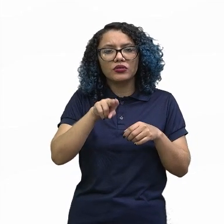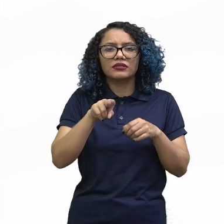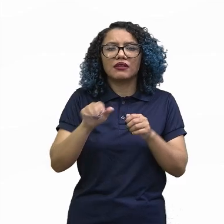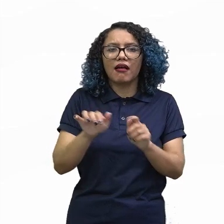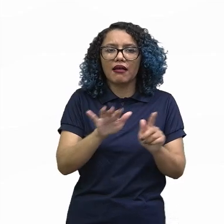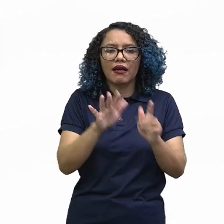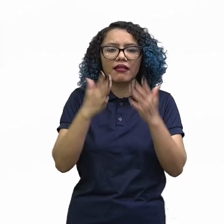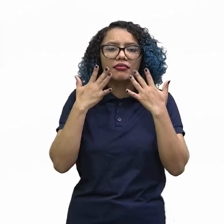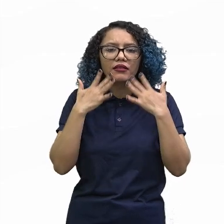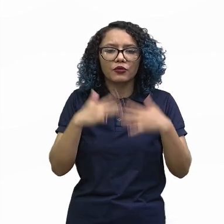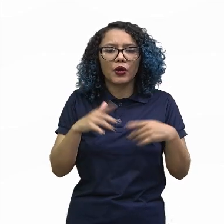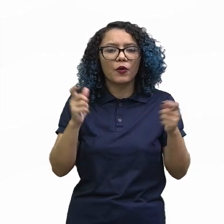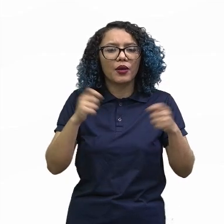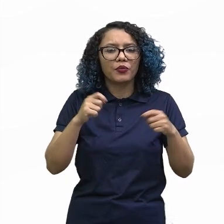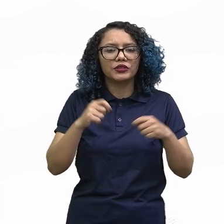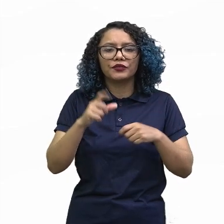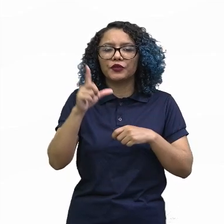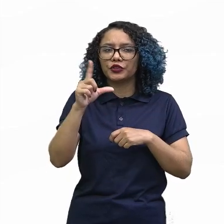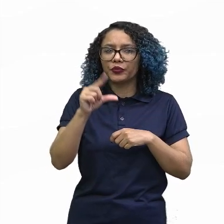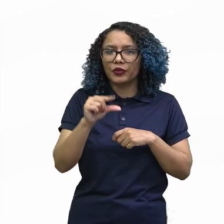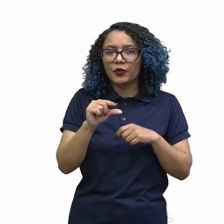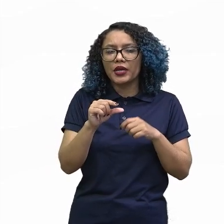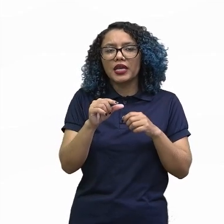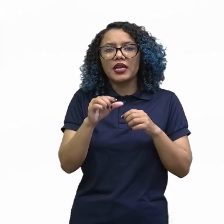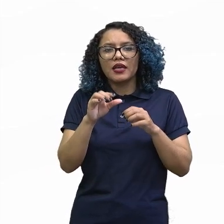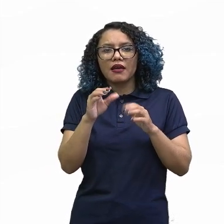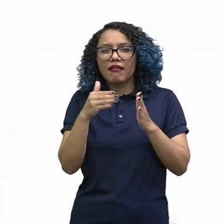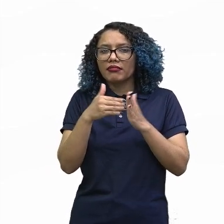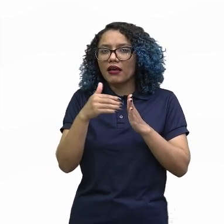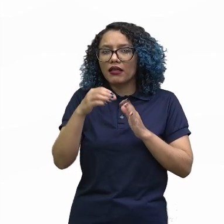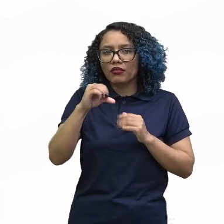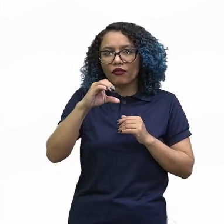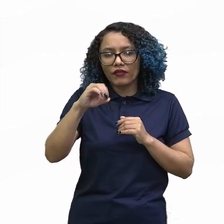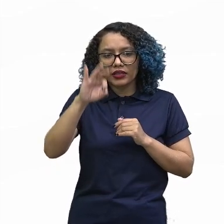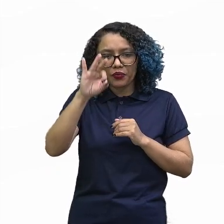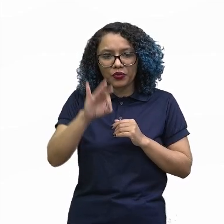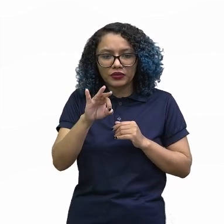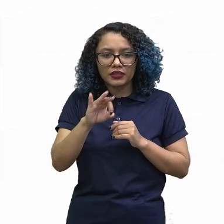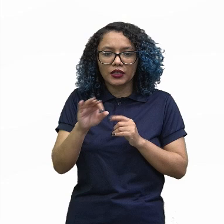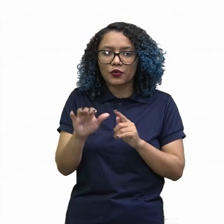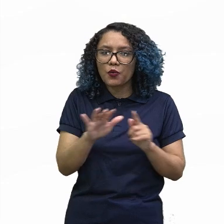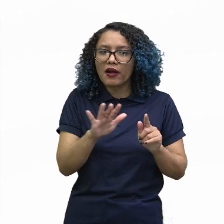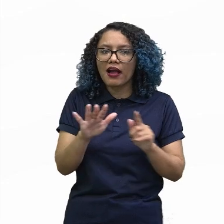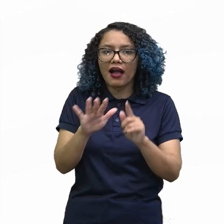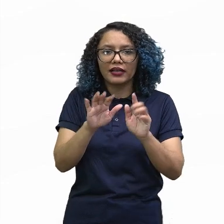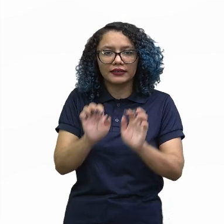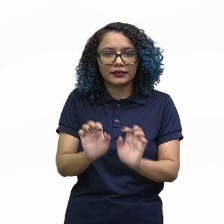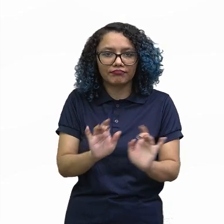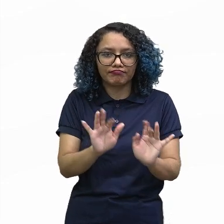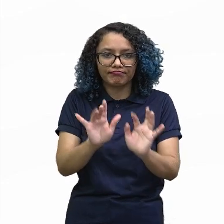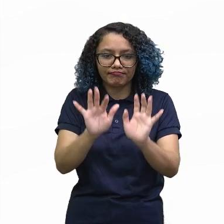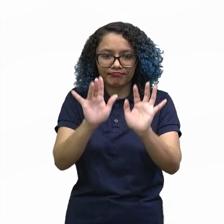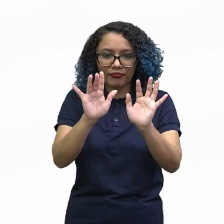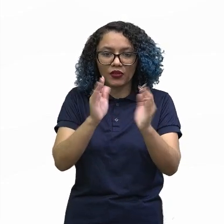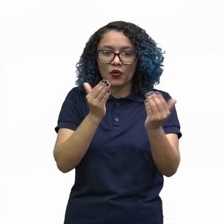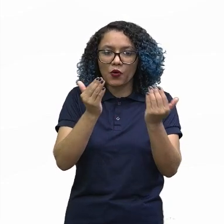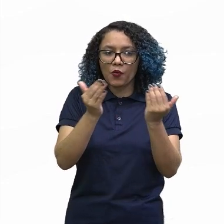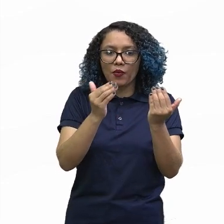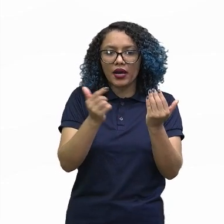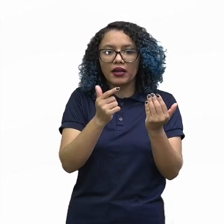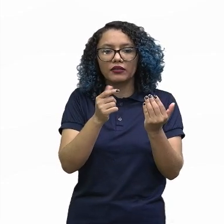natural conseguem reduzir em até 90% dos gases emitidos em comparação